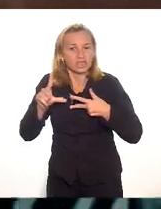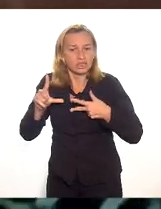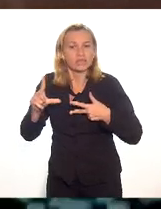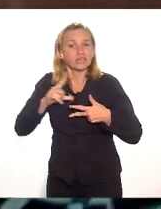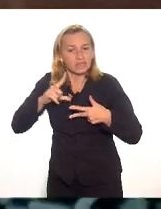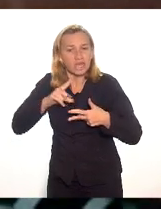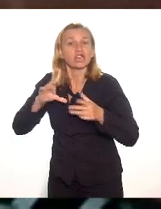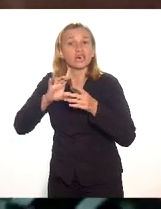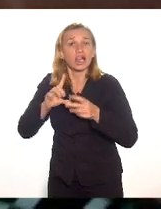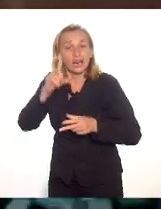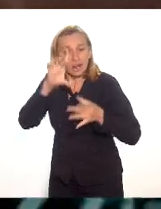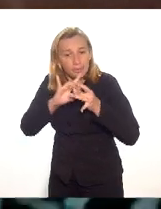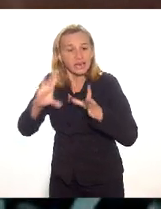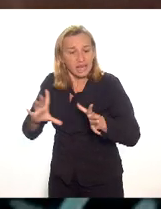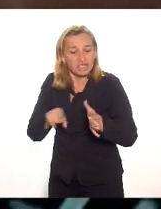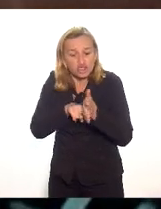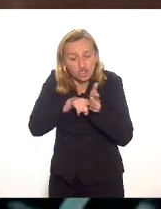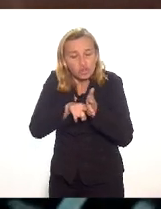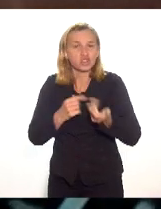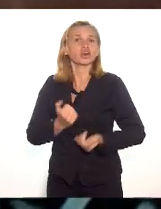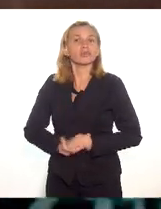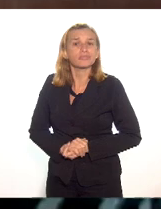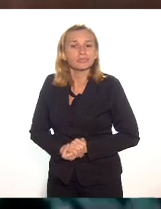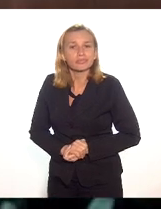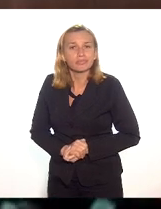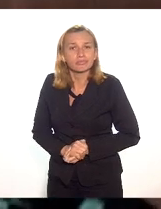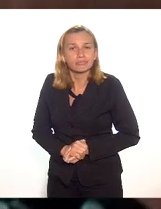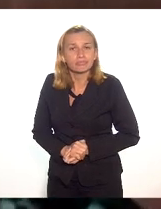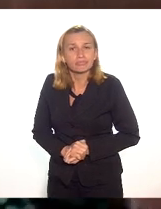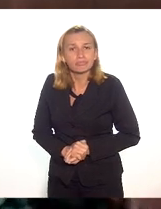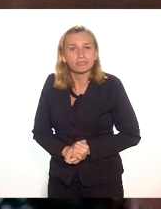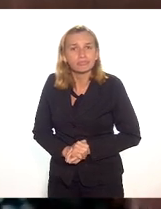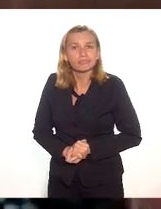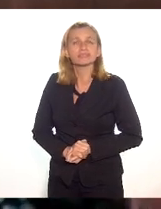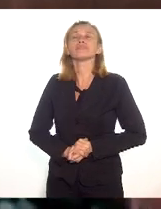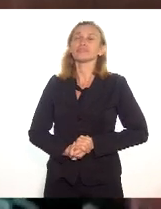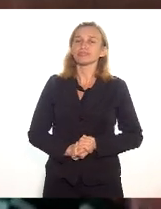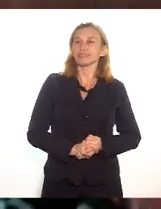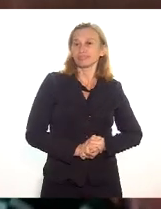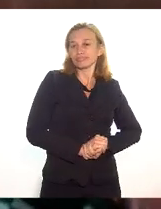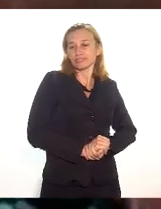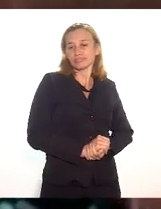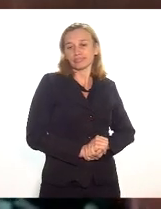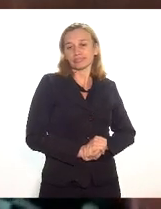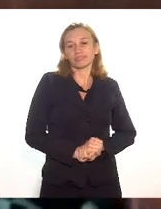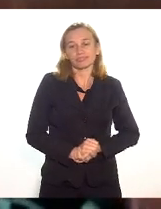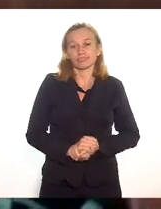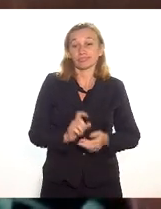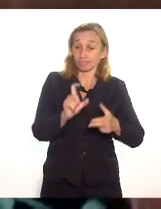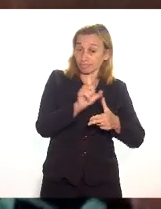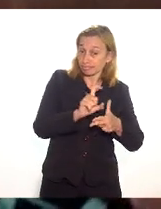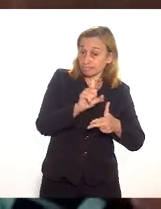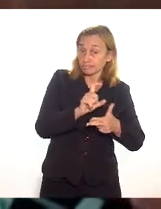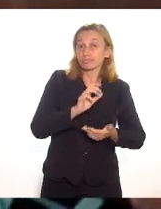a prerrogativa de fiscalizar as ações do executivo.